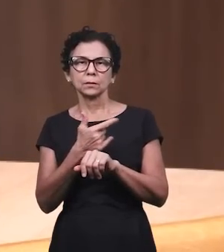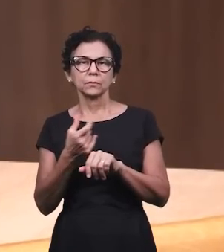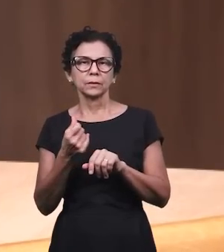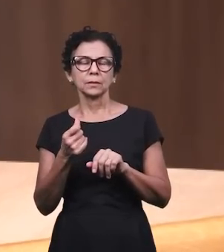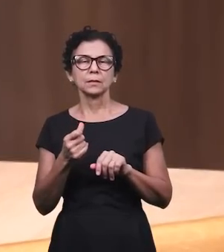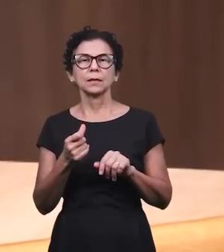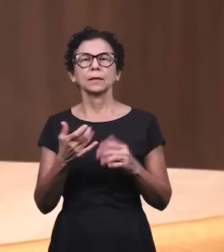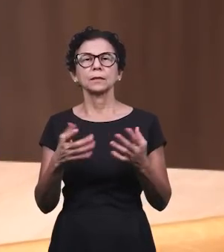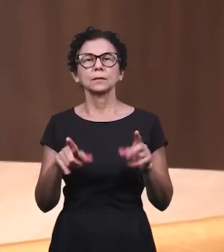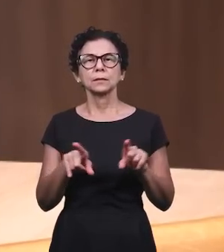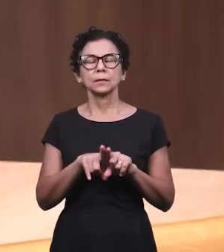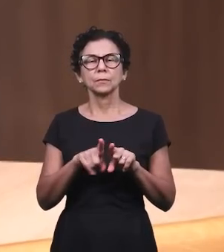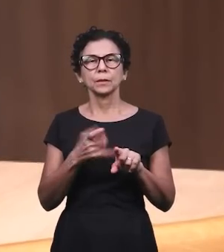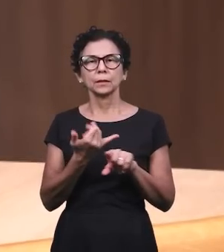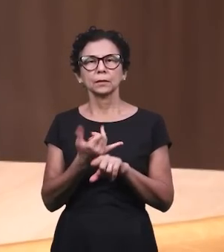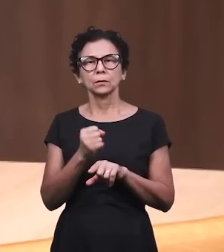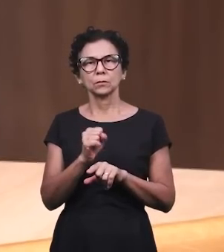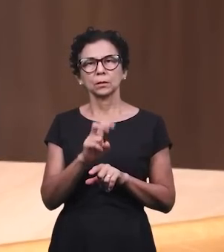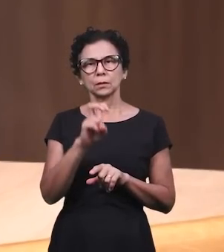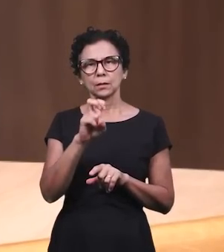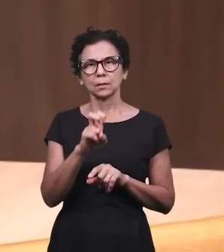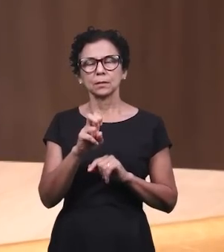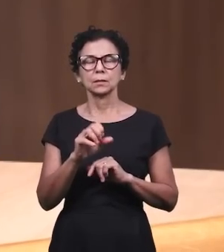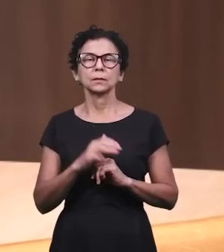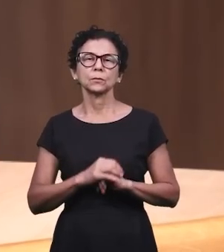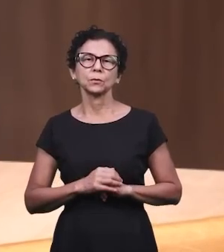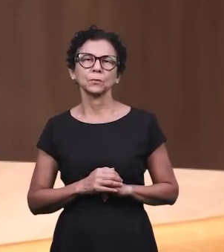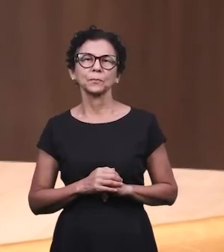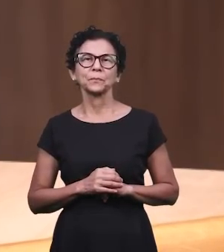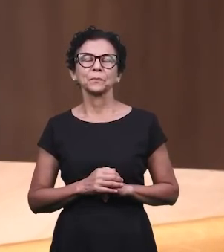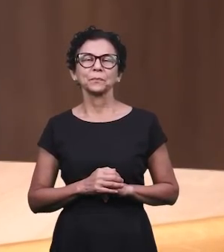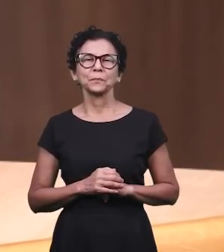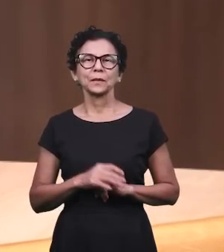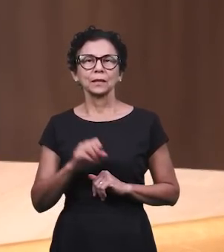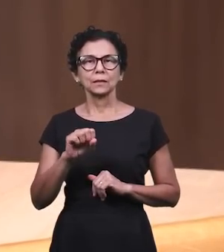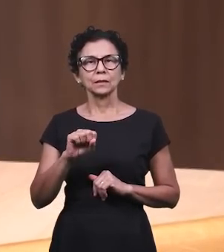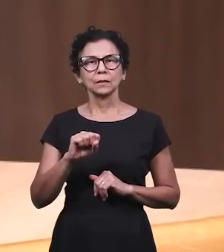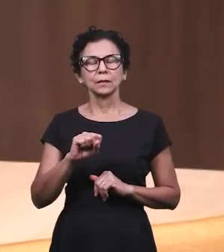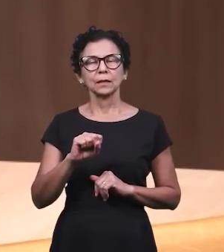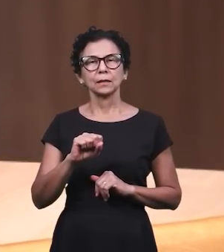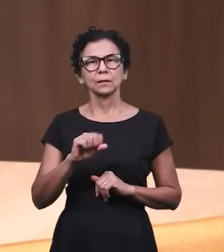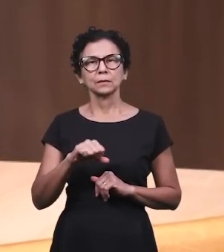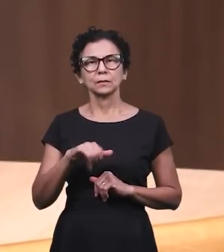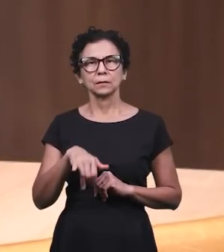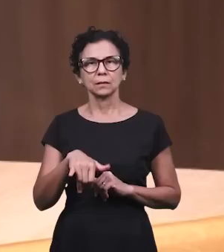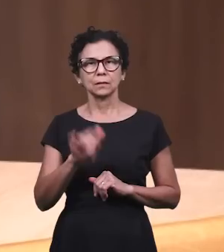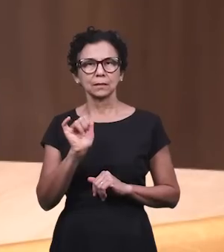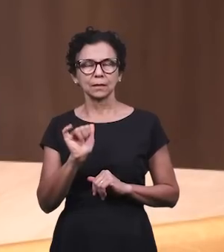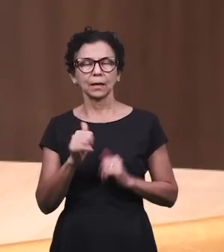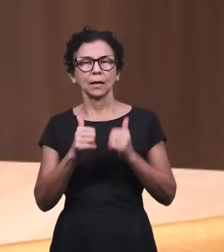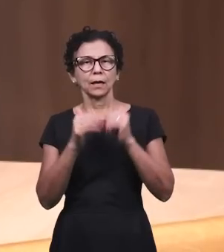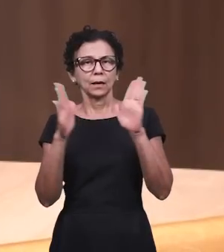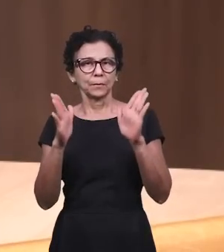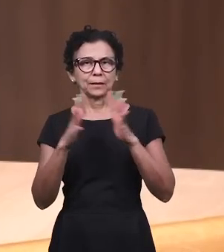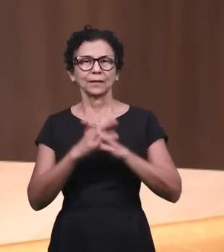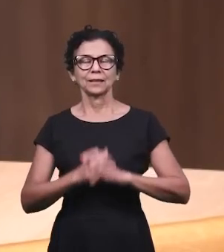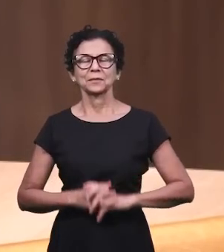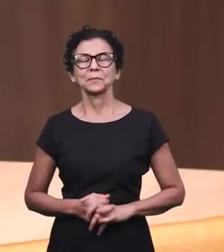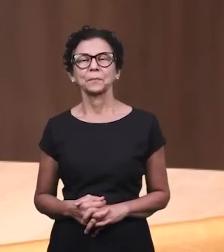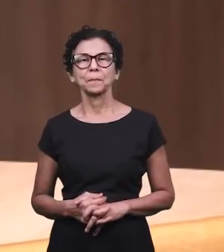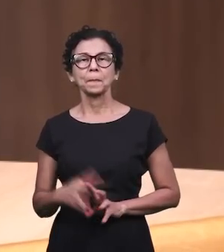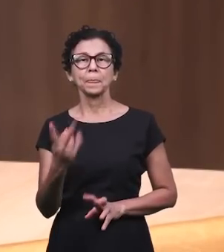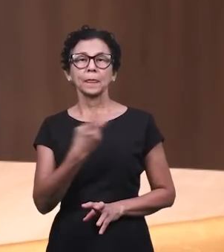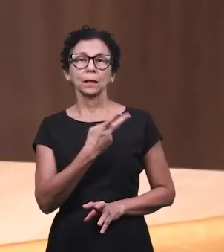na Sky Livre, no canal 85, não é isso? Estão aqui conosco hoje dois pastores